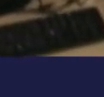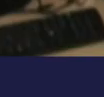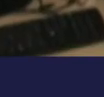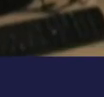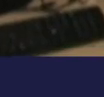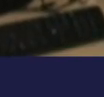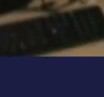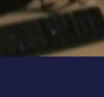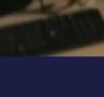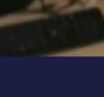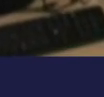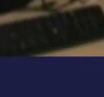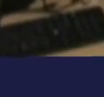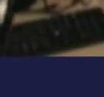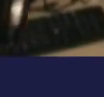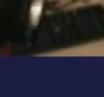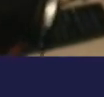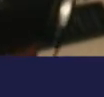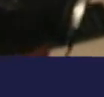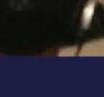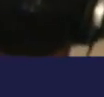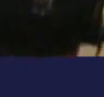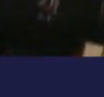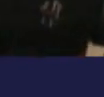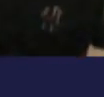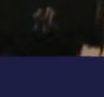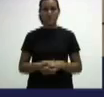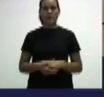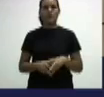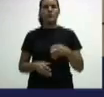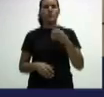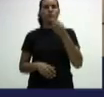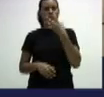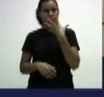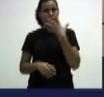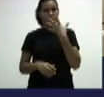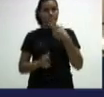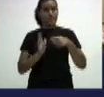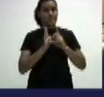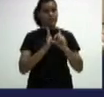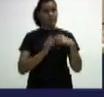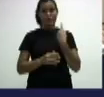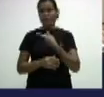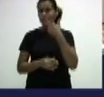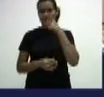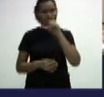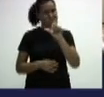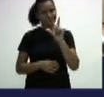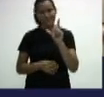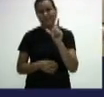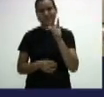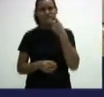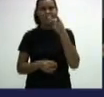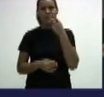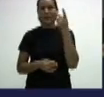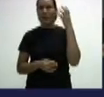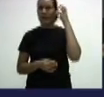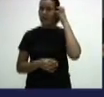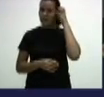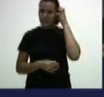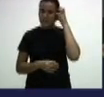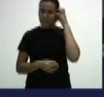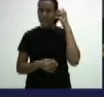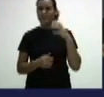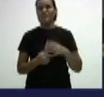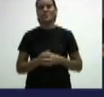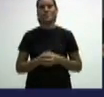diagramação, enquadramento de foto. Muito bacana. Bom, no bloco anterior quase não conseguimos falar de rádio. Então, eu tentei impedir, mas